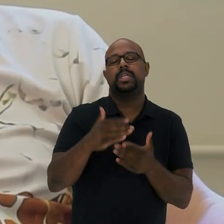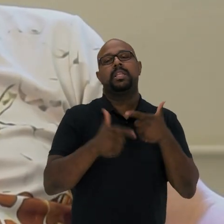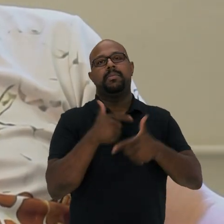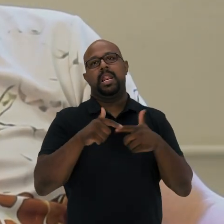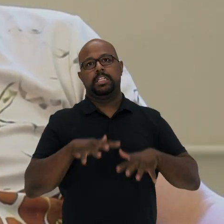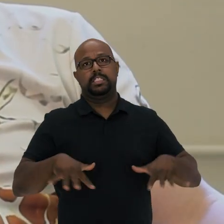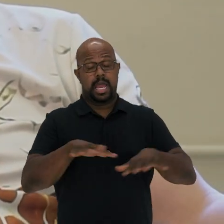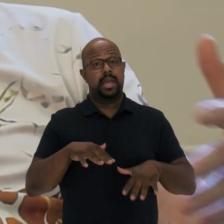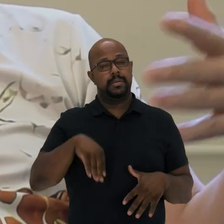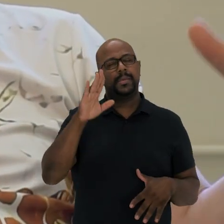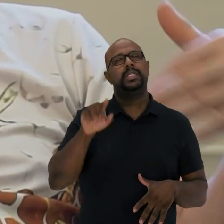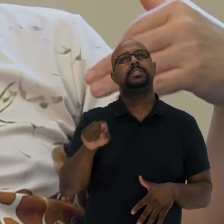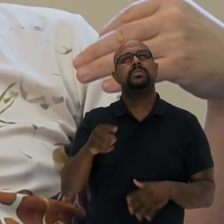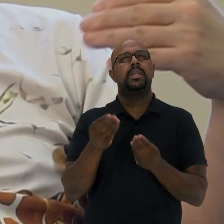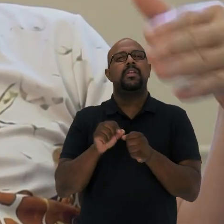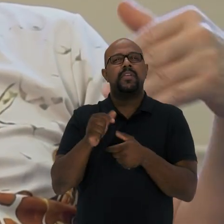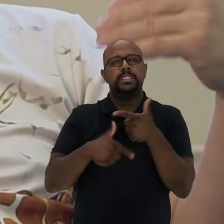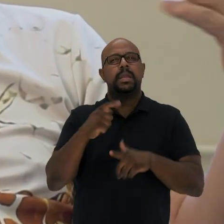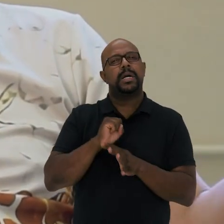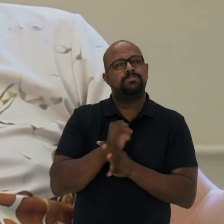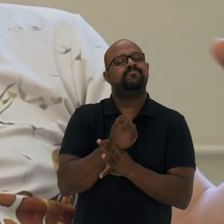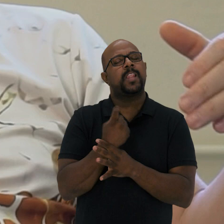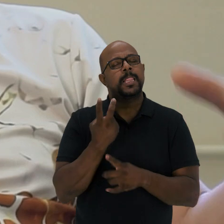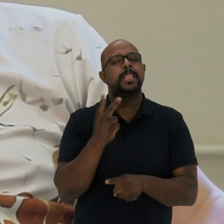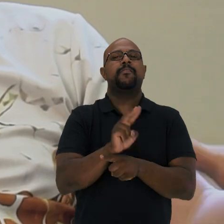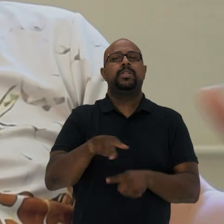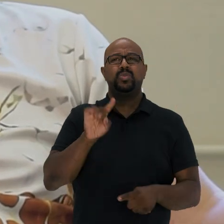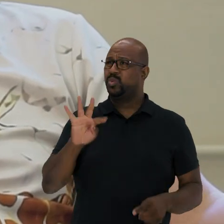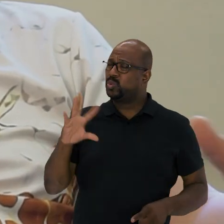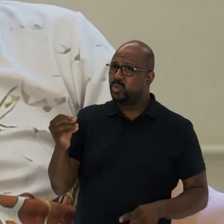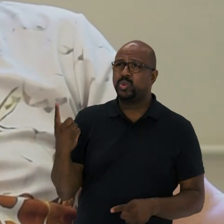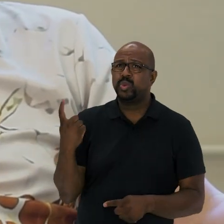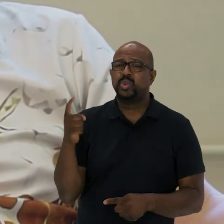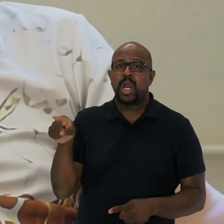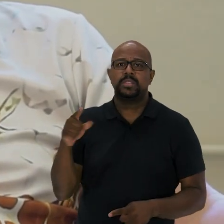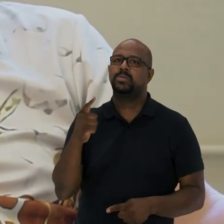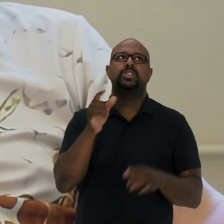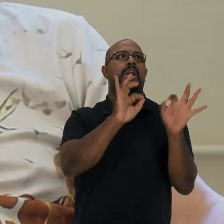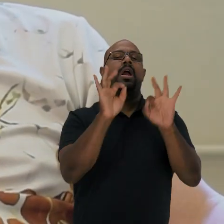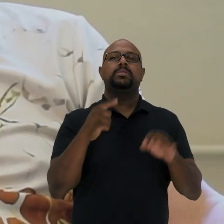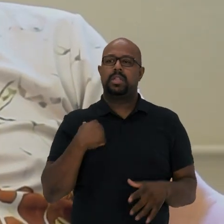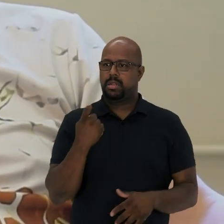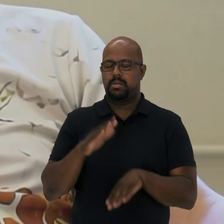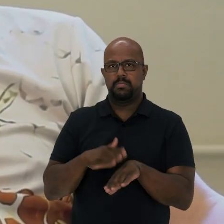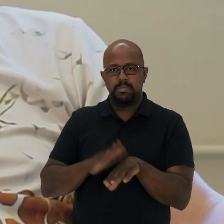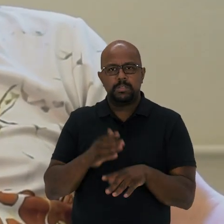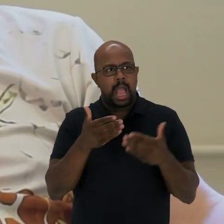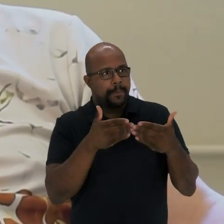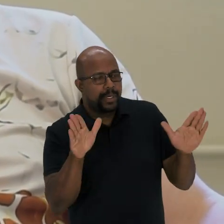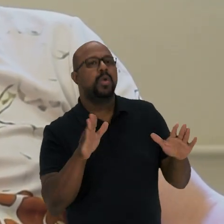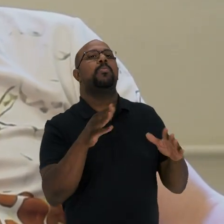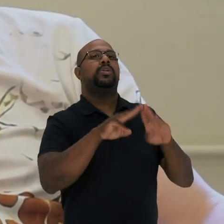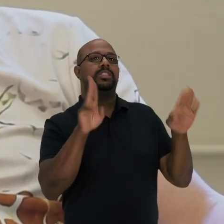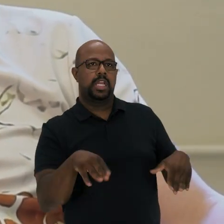comecei a trabalhar nessa área. E mais assim, o que ele fazia para defender a região. Tudo sozinho, não tinha absolutamente ninguém. Ele abria o museu,